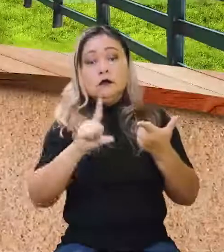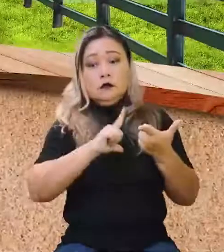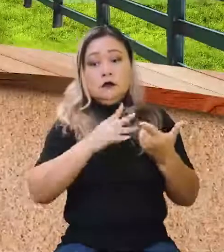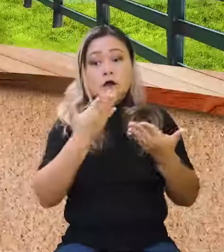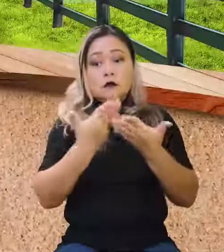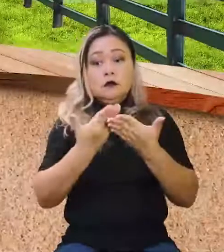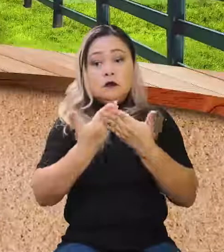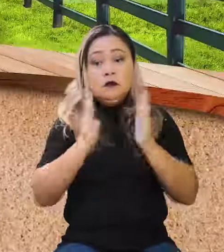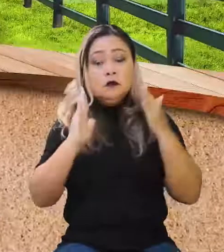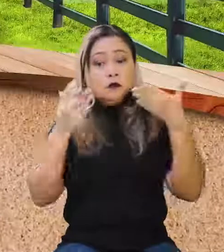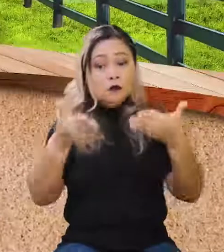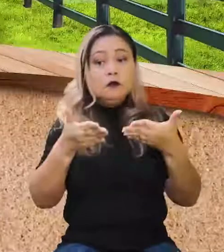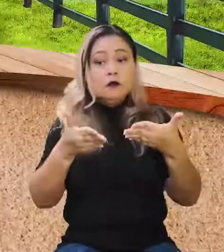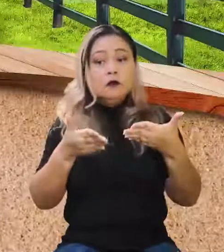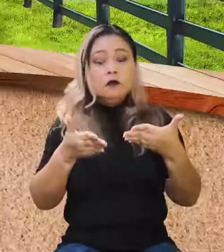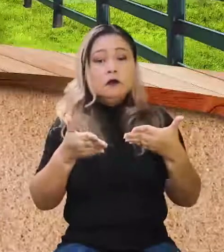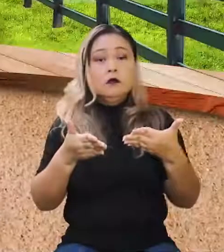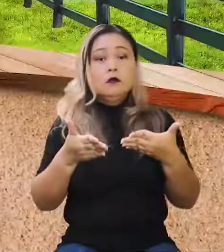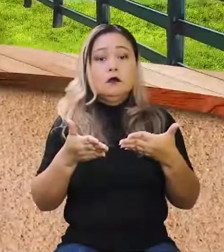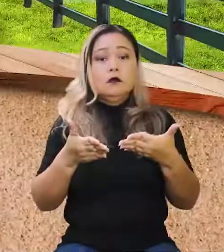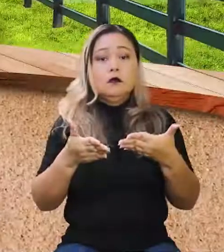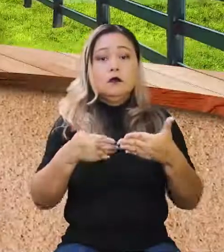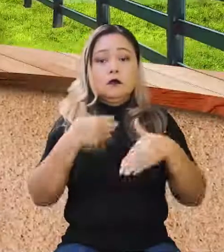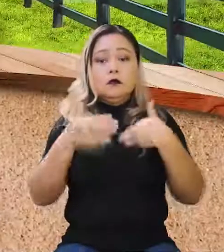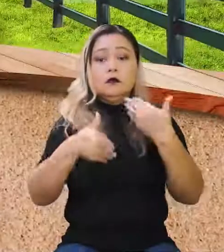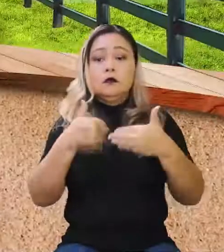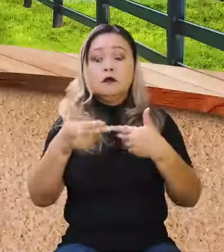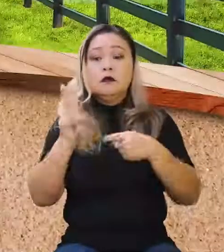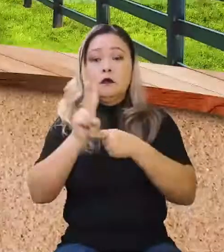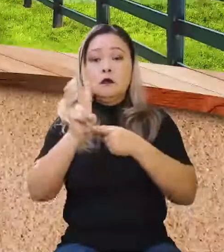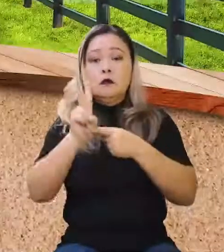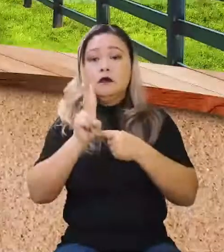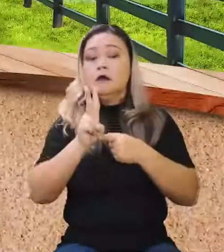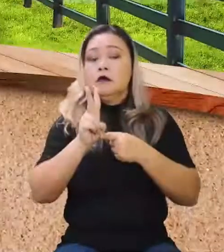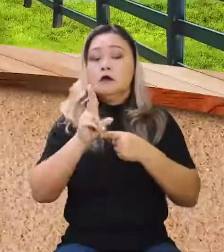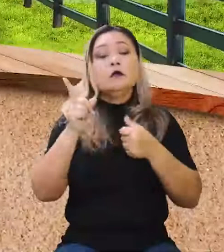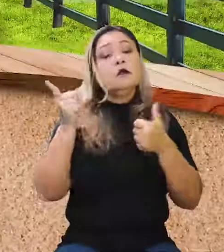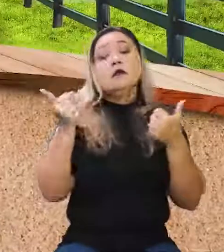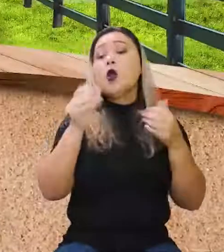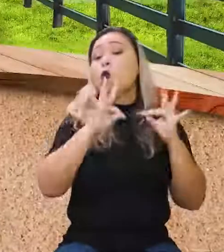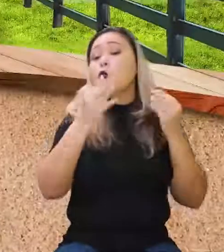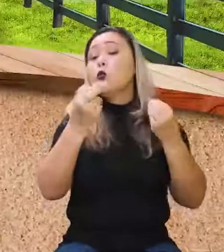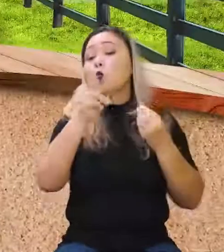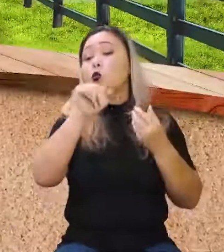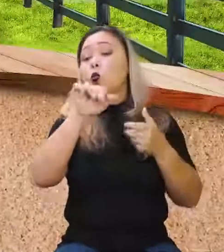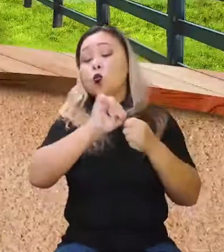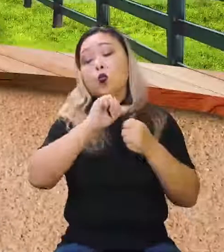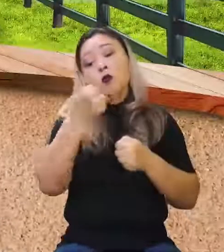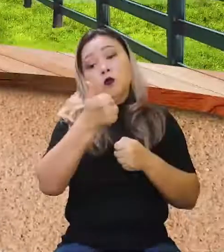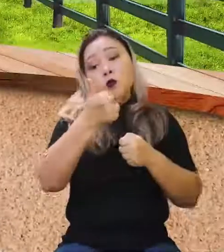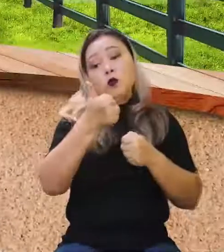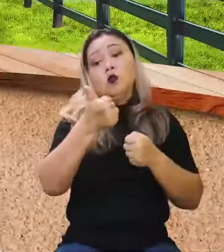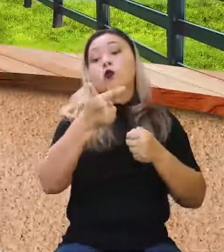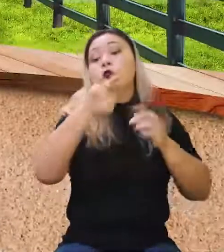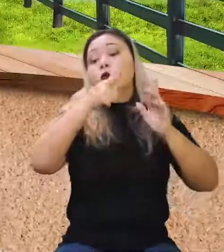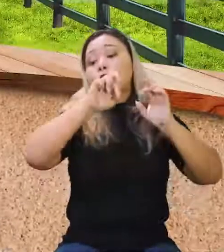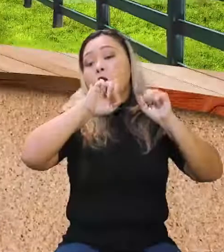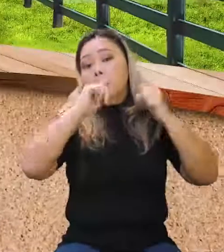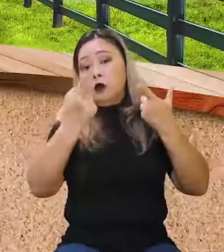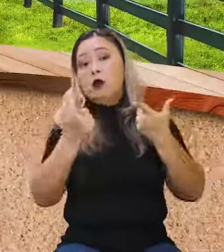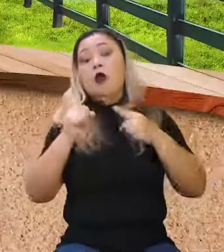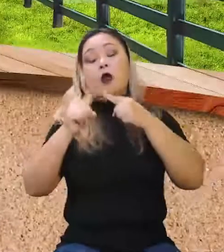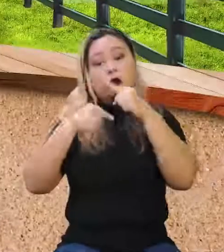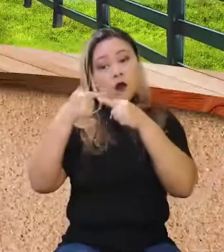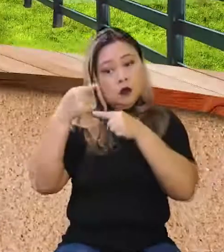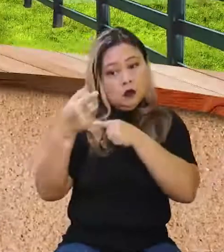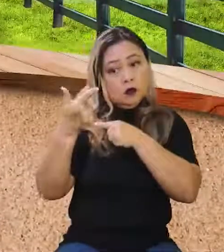aula específica para o processo de criação. Todas essas aulas da primeira unidade estão sendo dadas de forma geral. Depois a gente